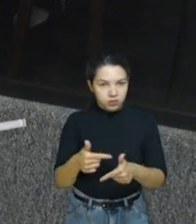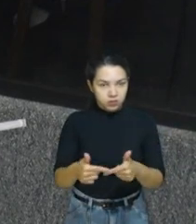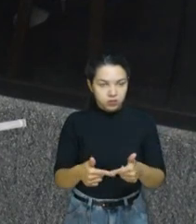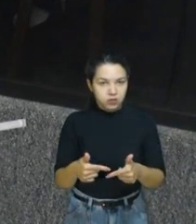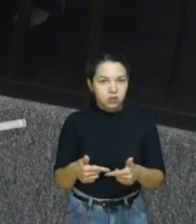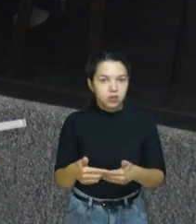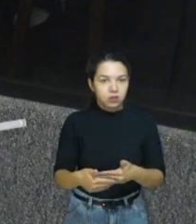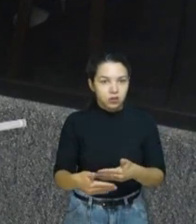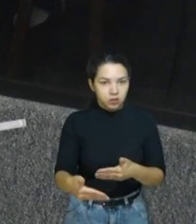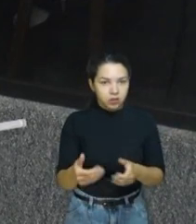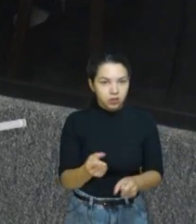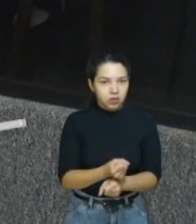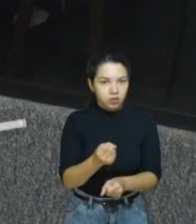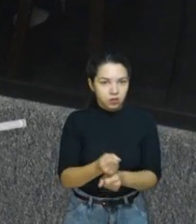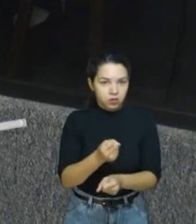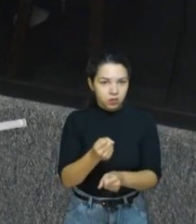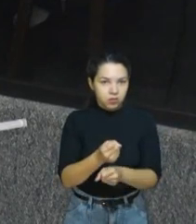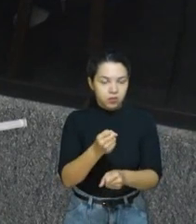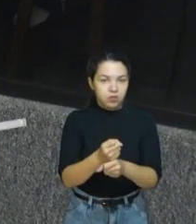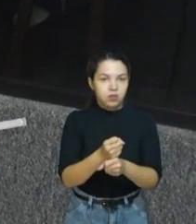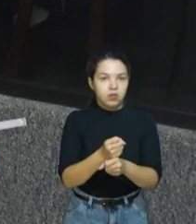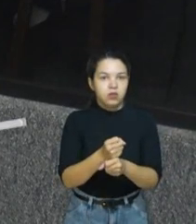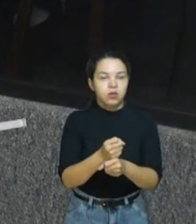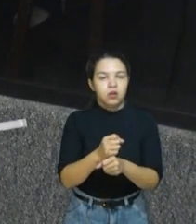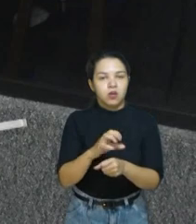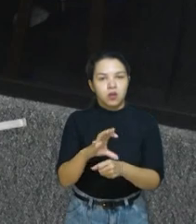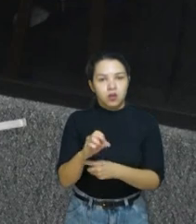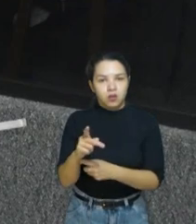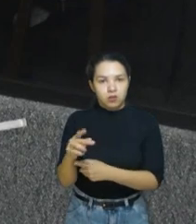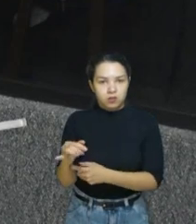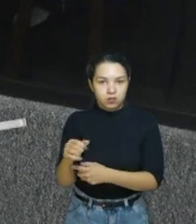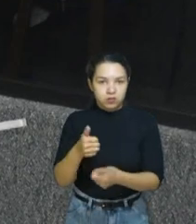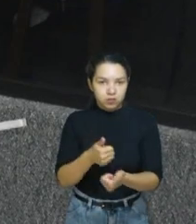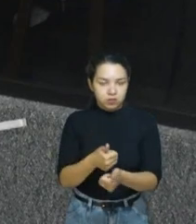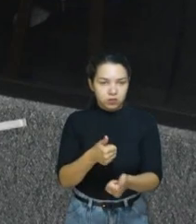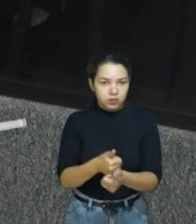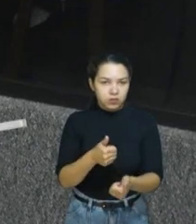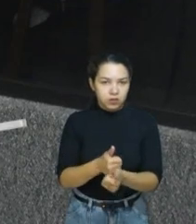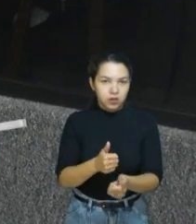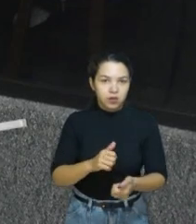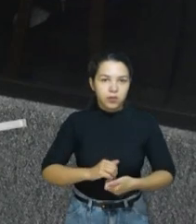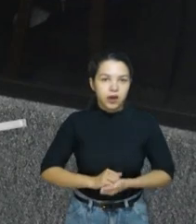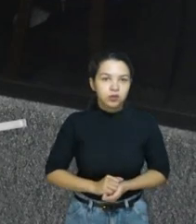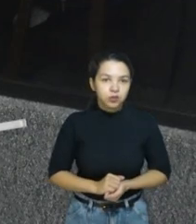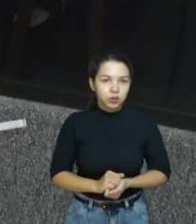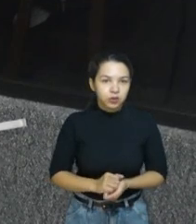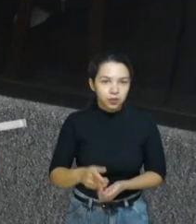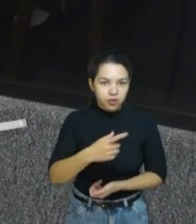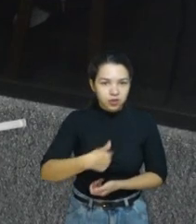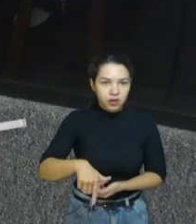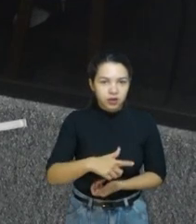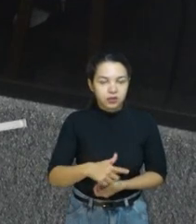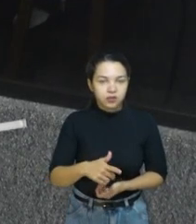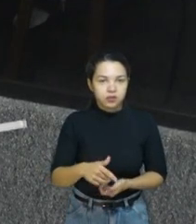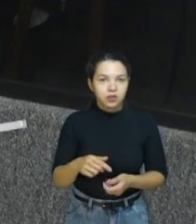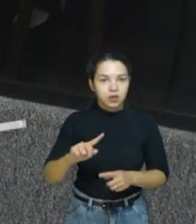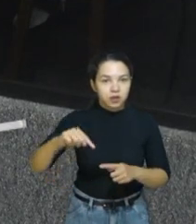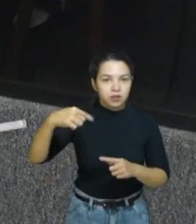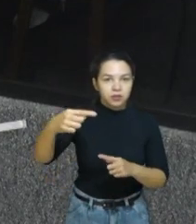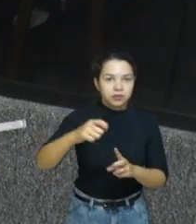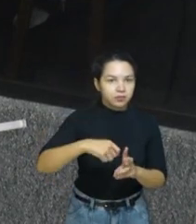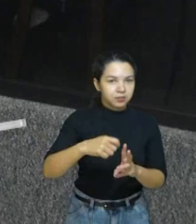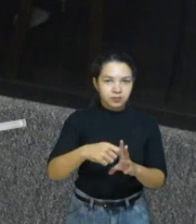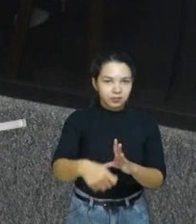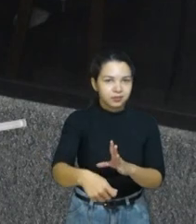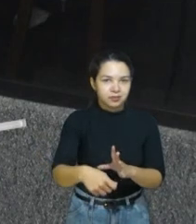Já está em andamento uma obra em cooperação com o Tribunal de Justiça que visa iniciar essa operacionalização nos próximos